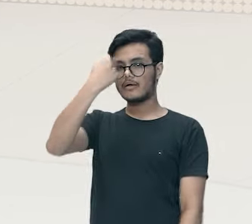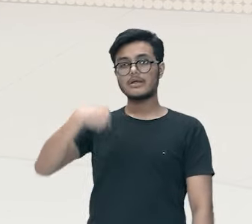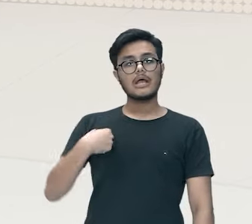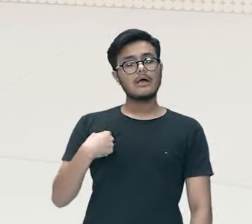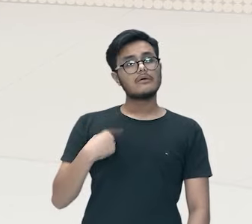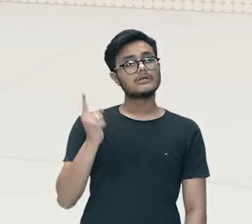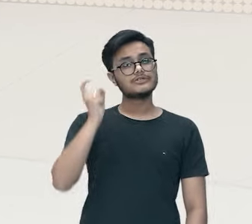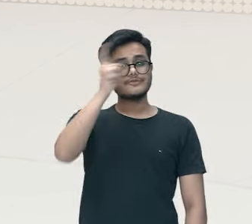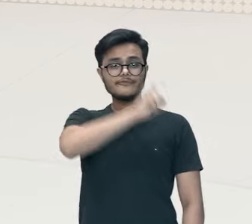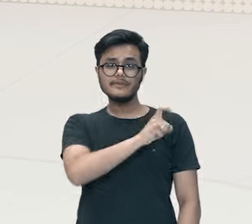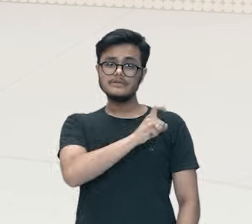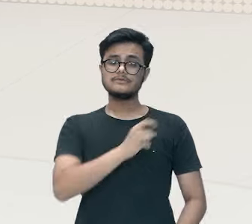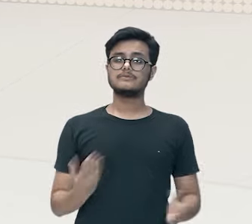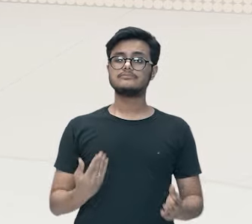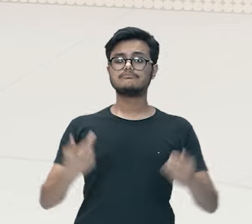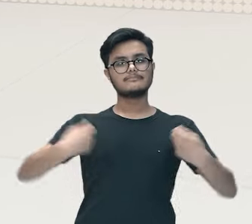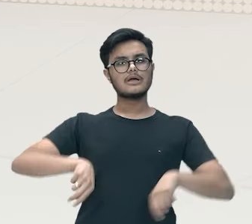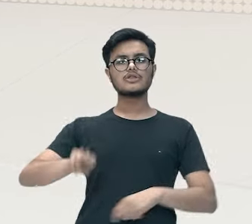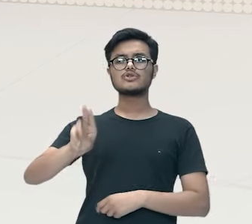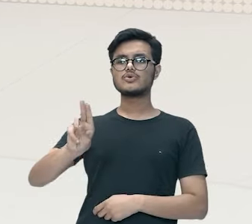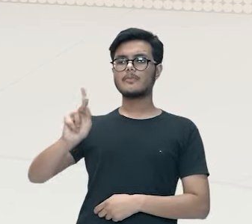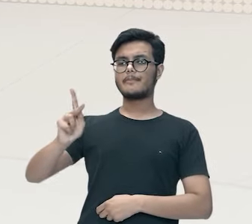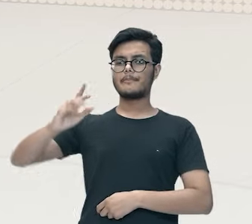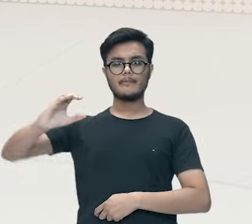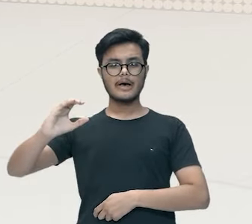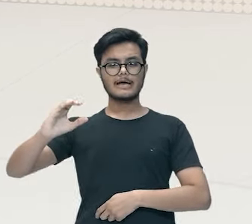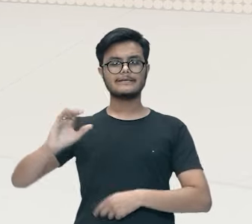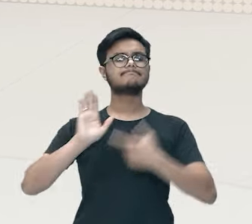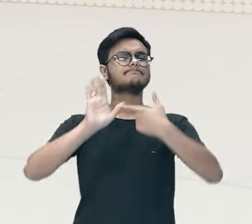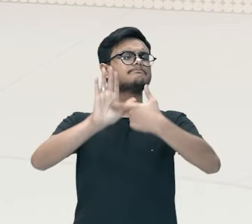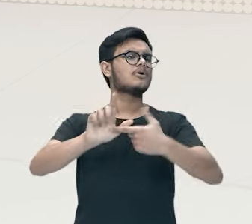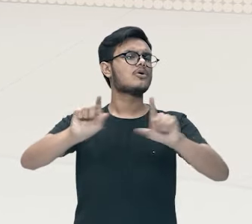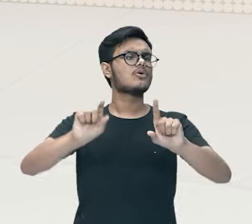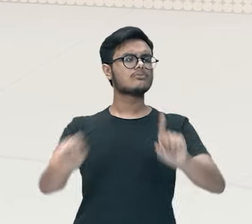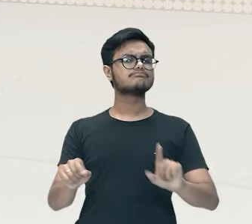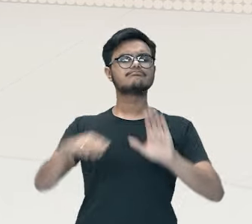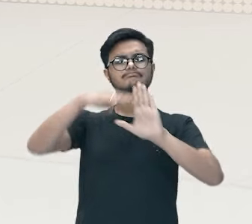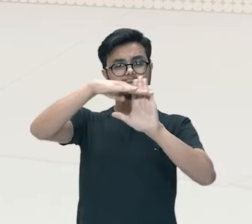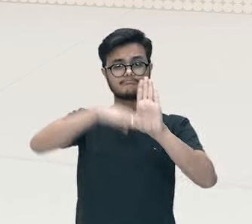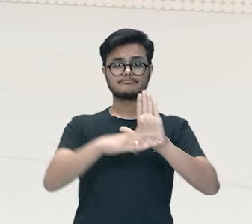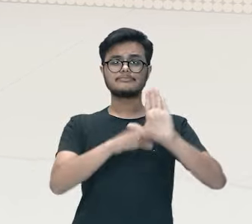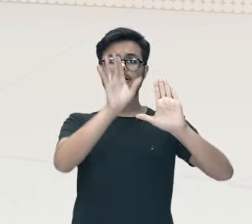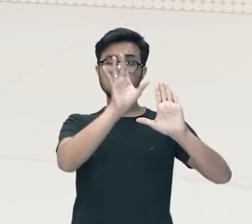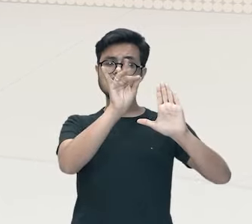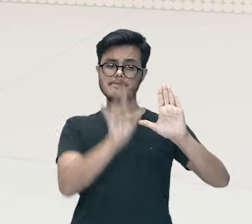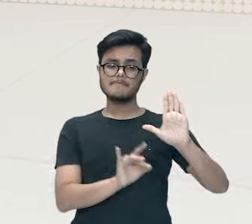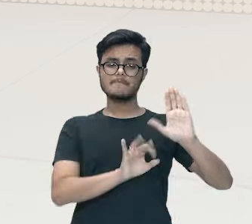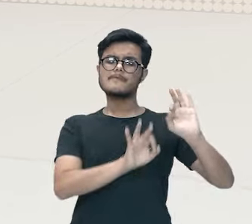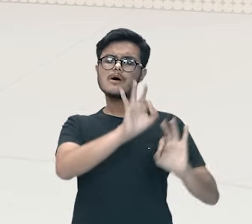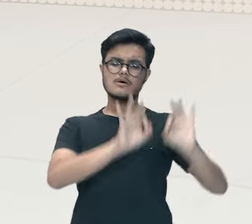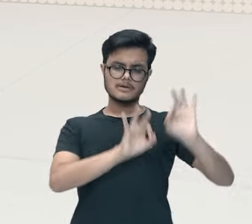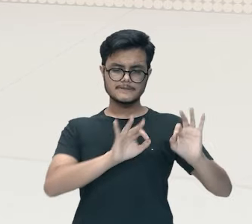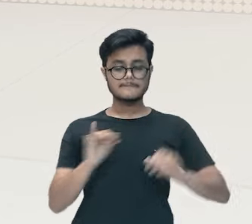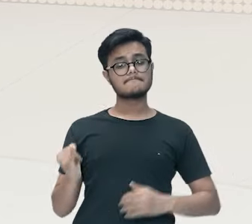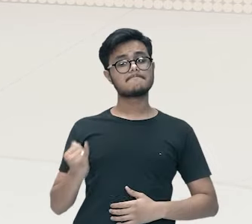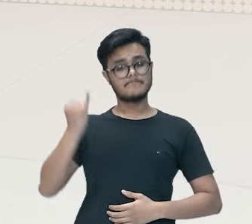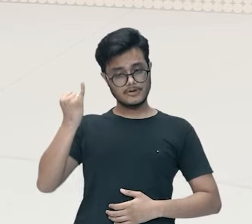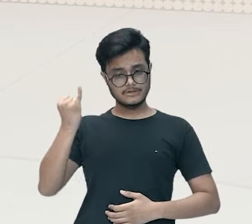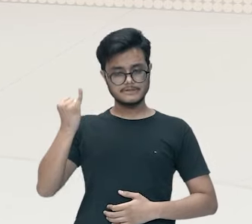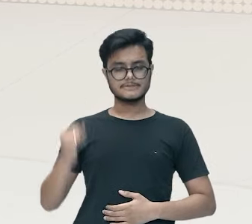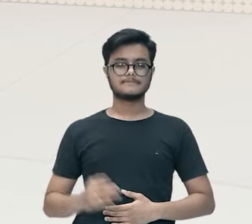dificuldade dessa nomenclatura. E aí o PAC sugeriu, né, essa organização aqui para a nomenclatura dos compostos